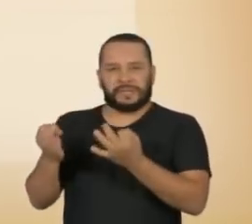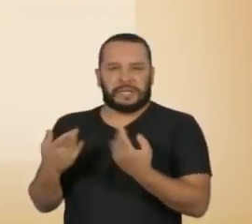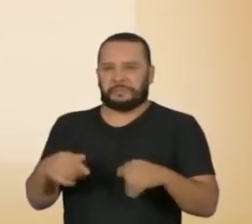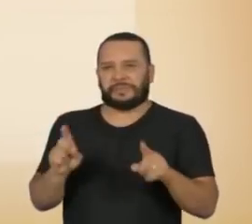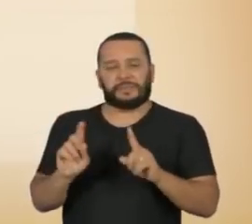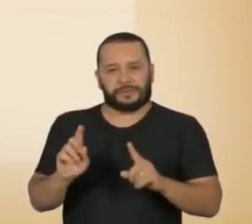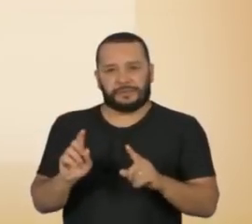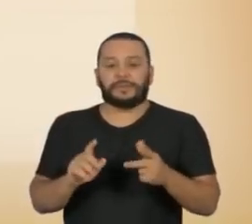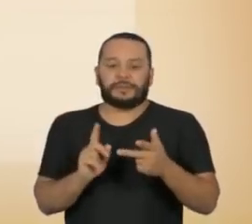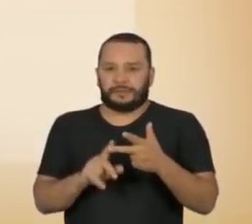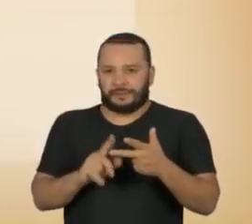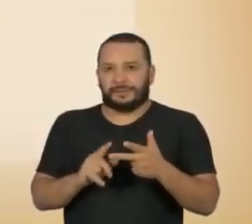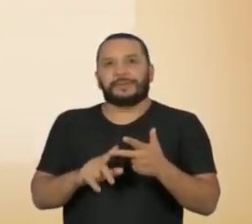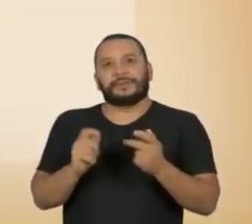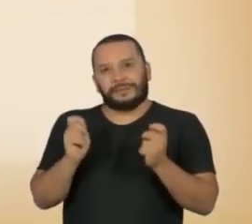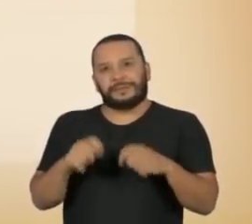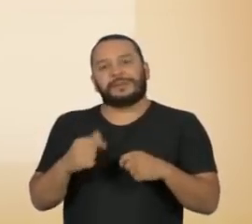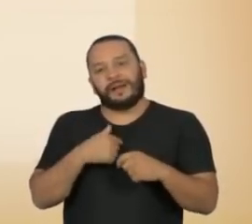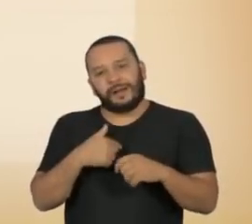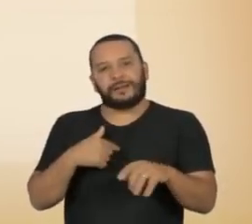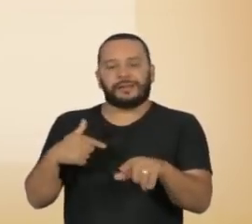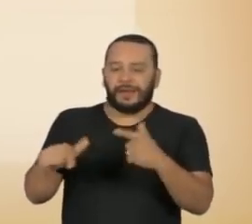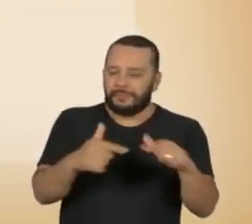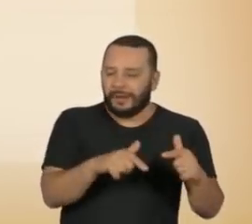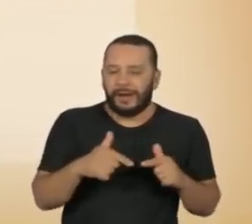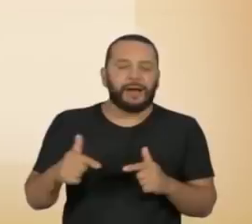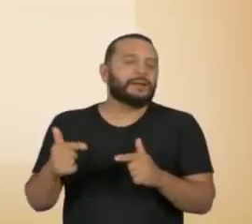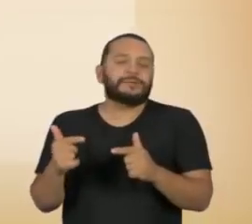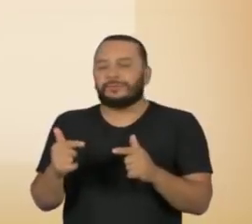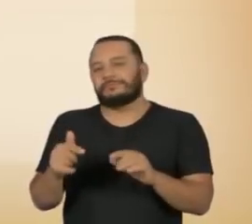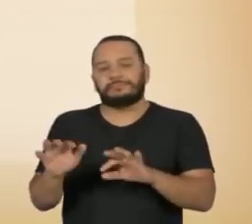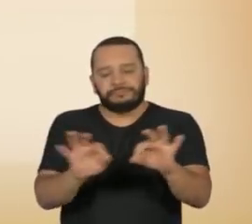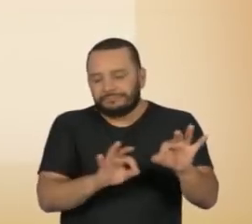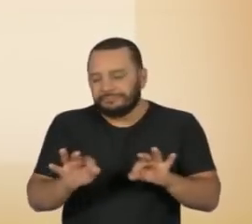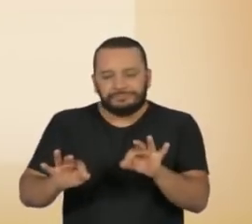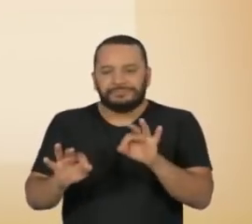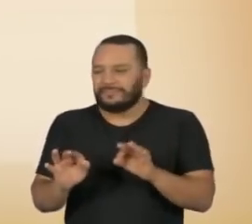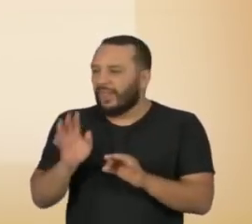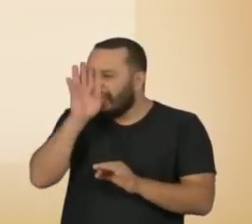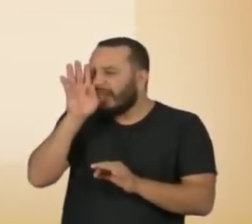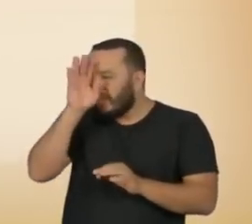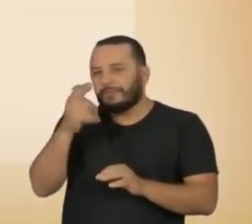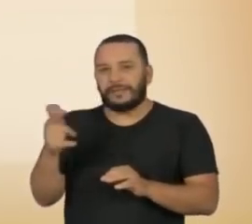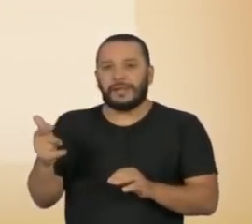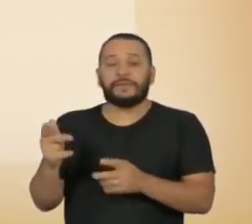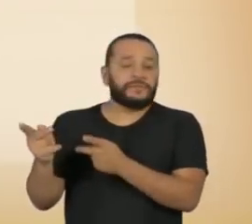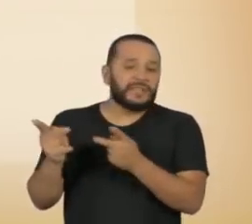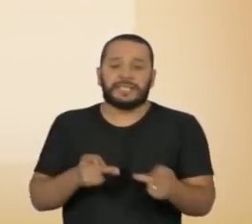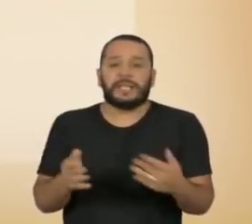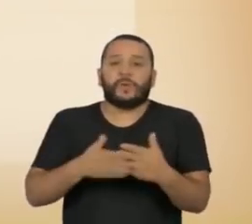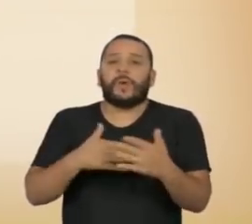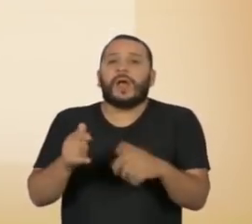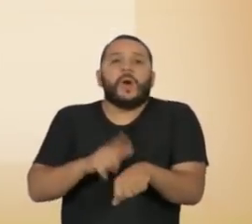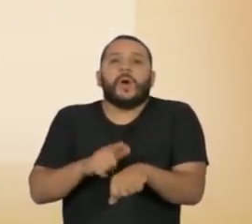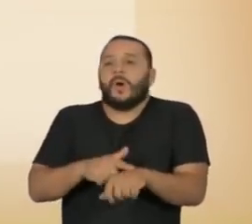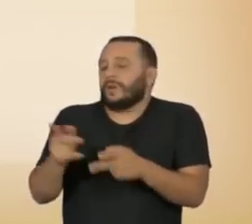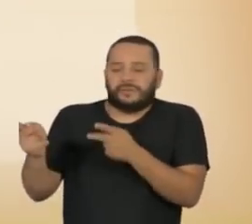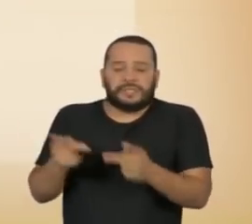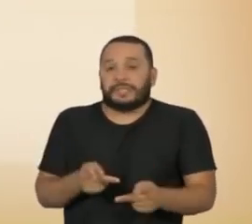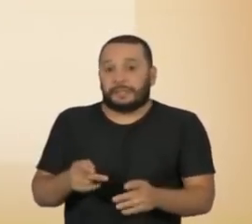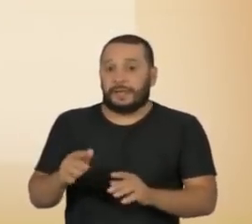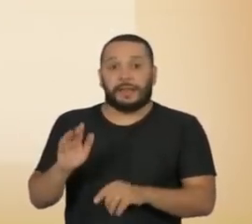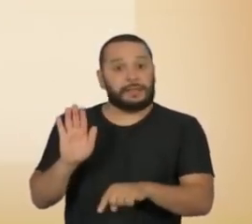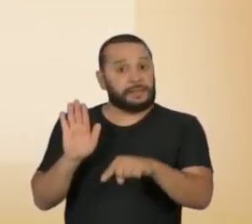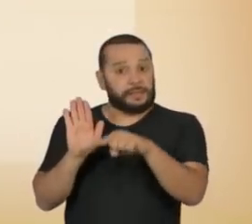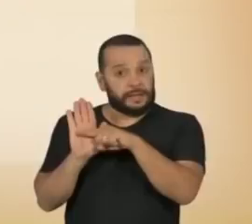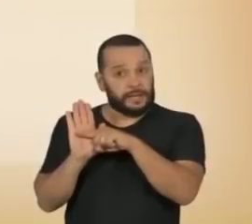poder realizar atividades diárias sem ninguém interferir e poder receber visitas sempre que quiser. Entre os pontos negativos,